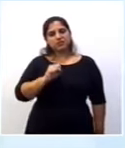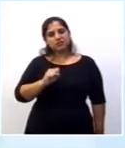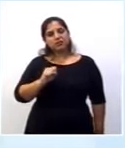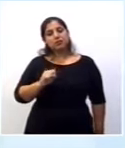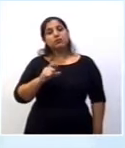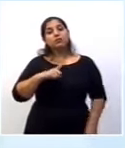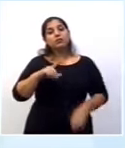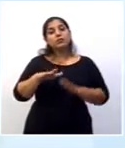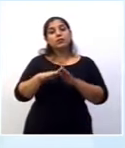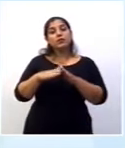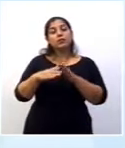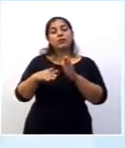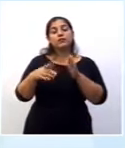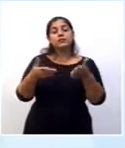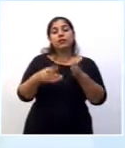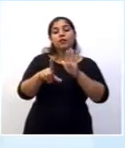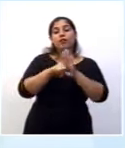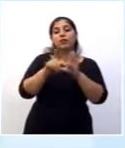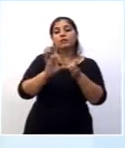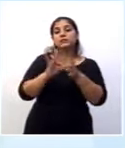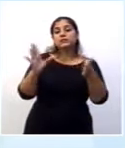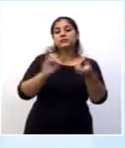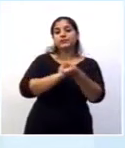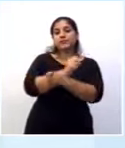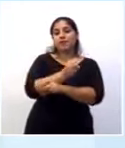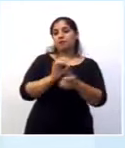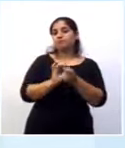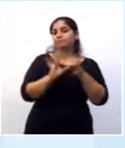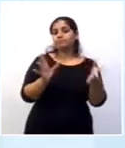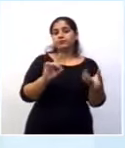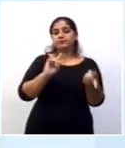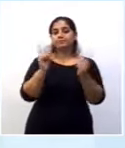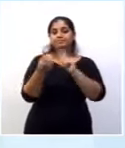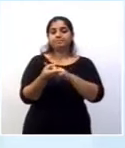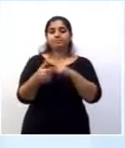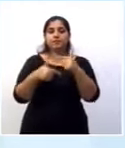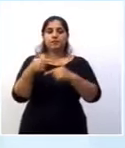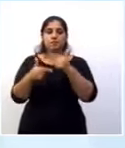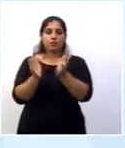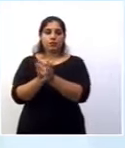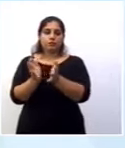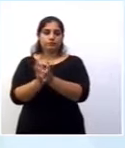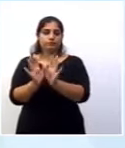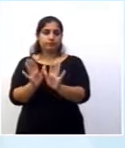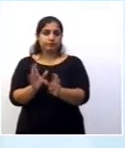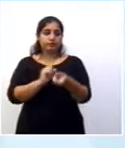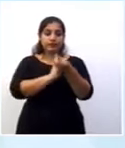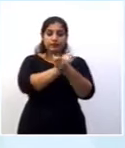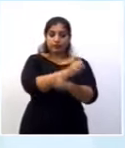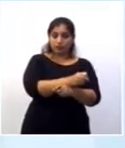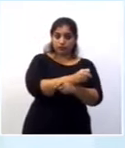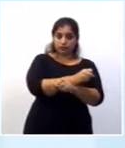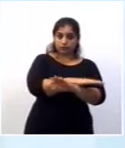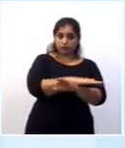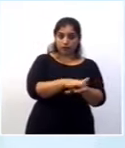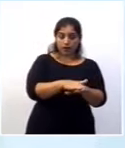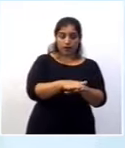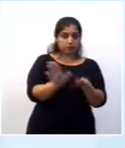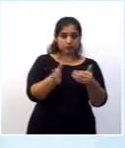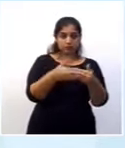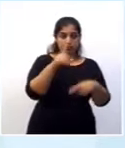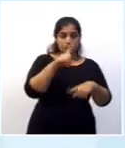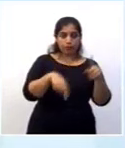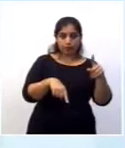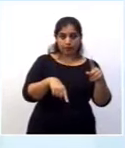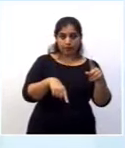1888 a assinatura da Lei Áurea, que vai mudar a configuração do trabalho escravo, né? Não é mais